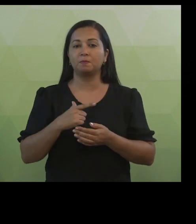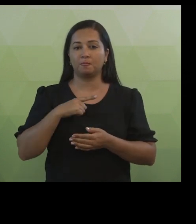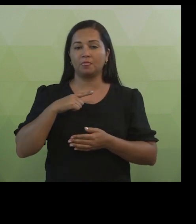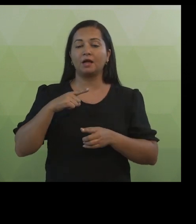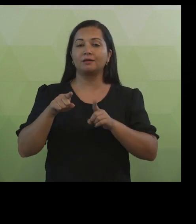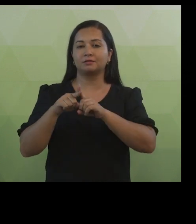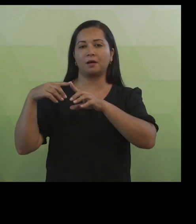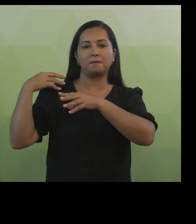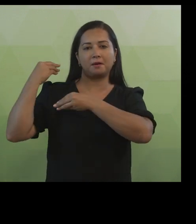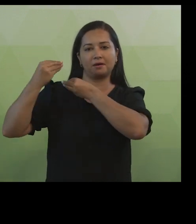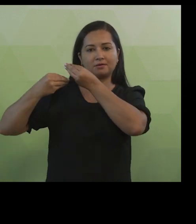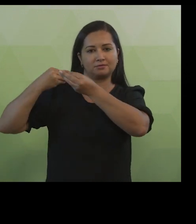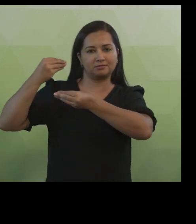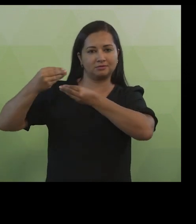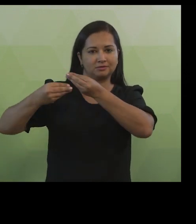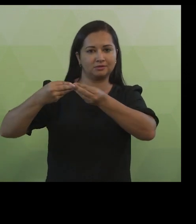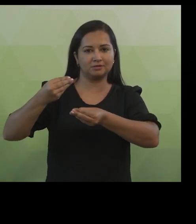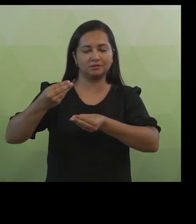e reescrita de métodos.